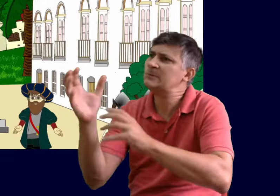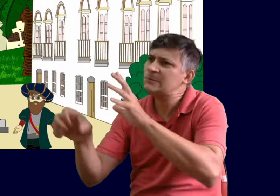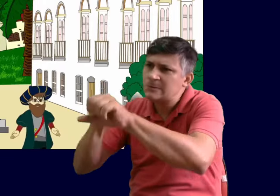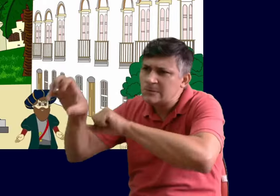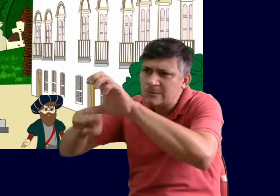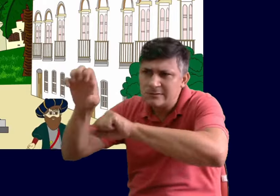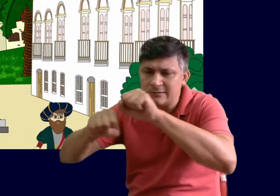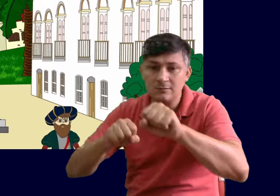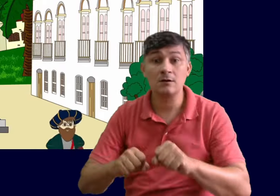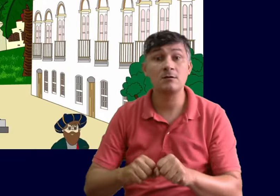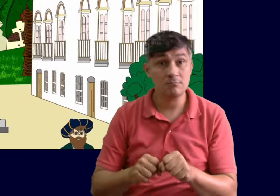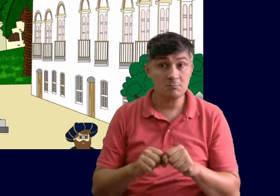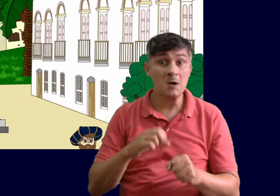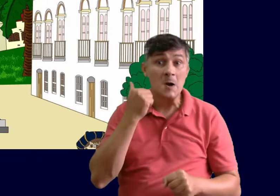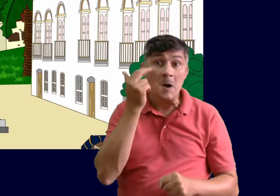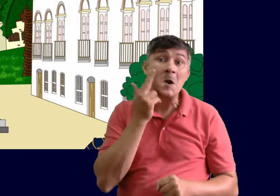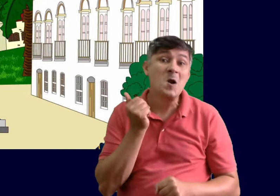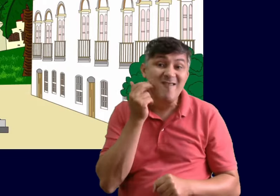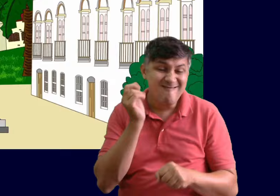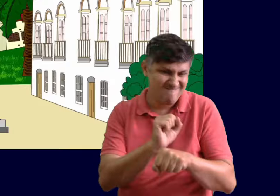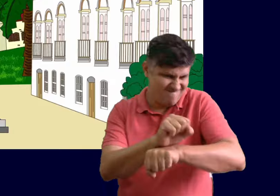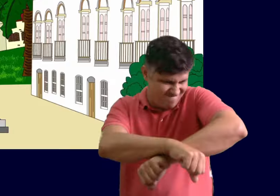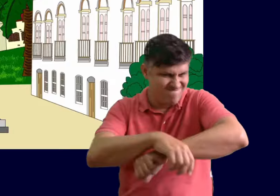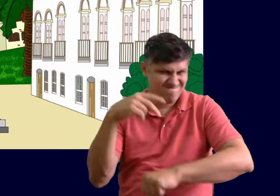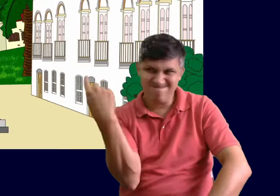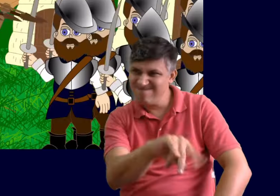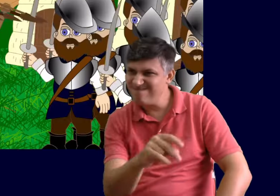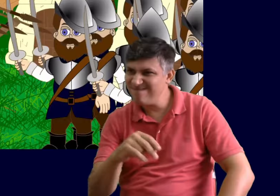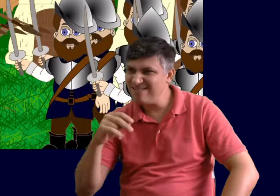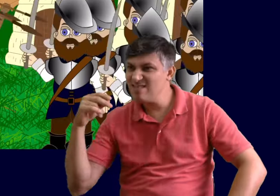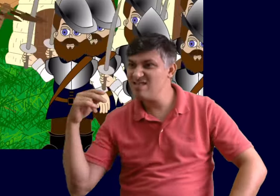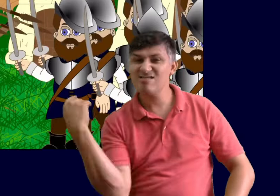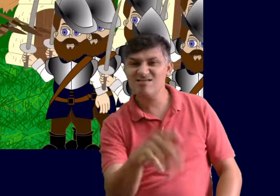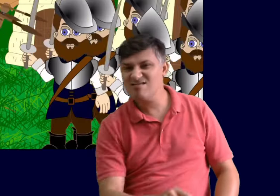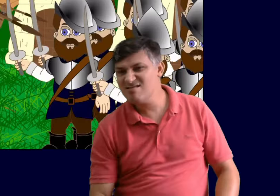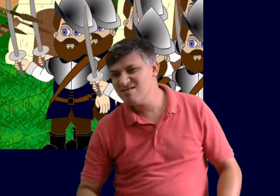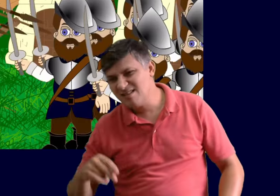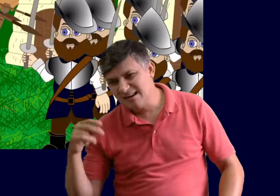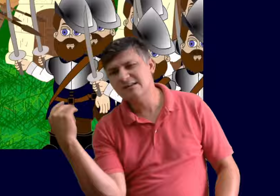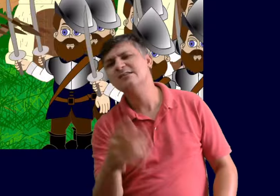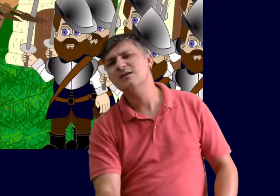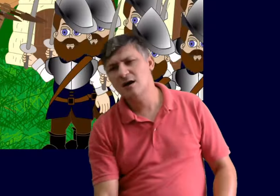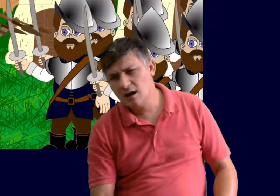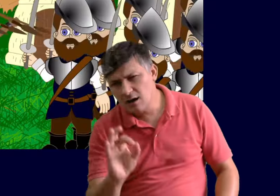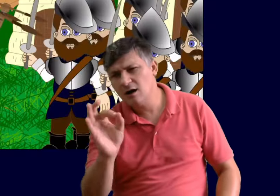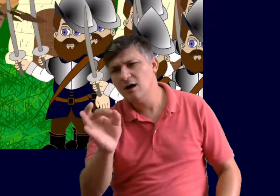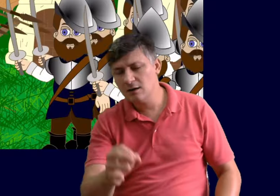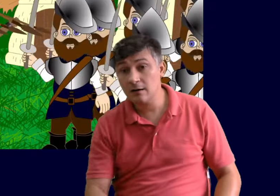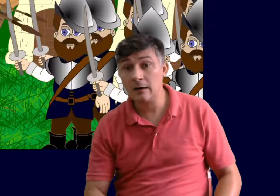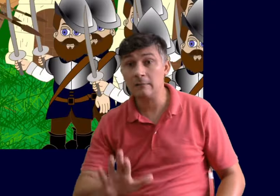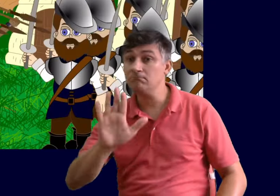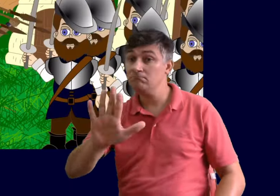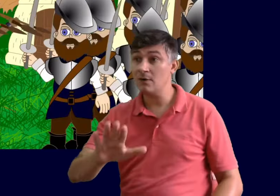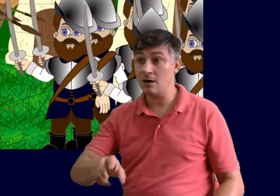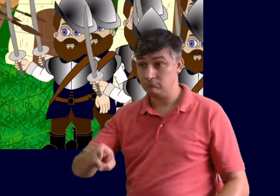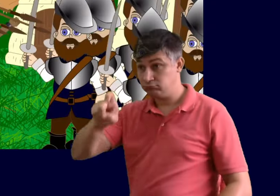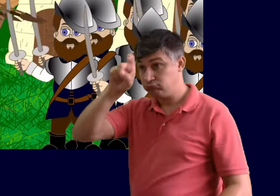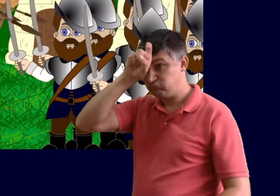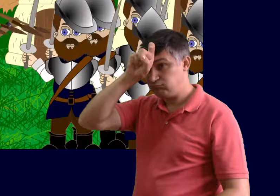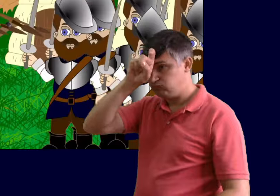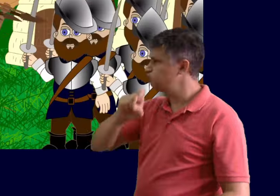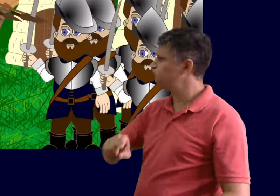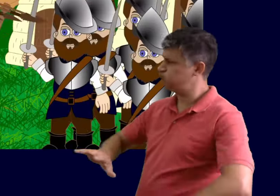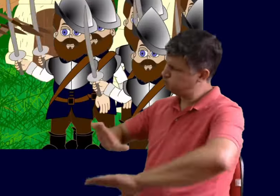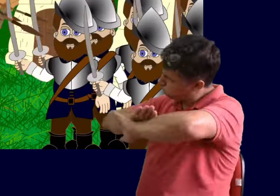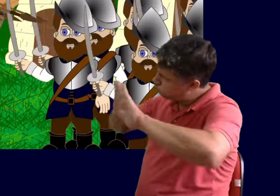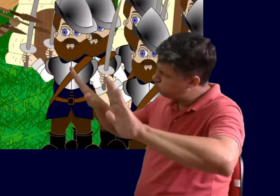com o trabalho do povo negro, pior, escravizando o povo negro. Portanto, Zumbi lutou para